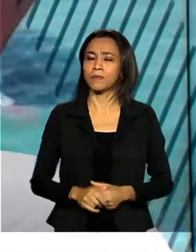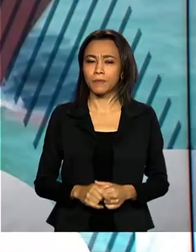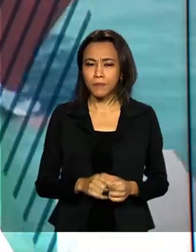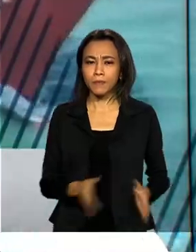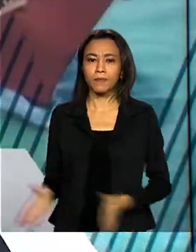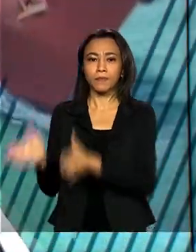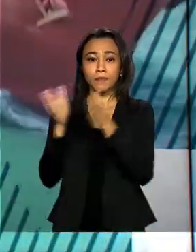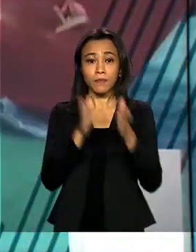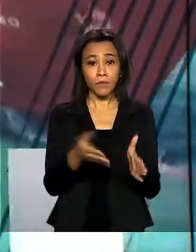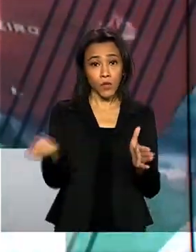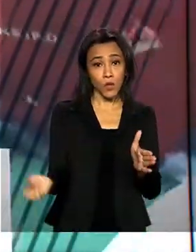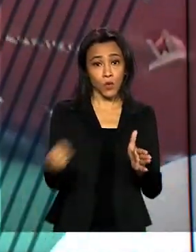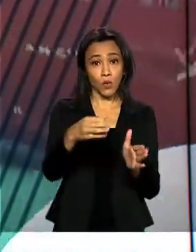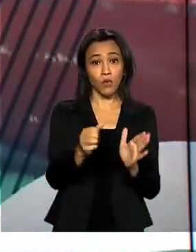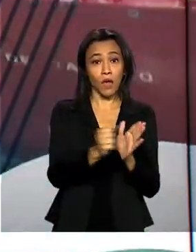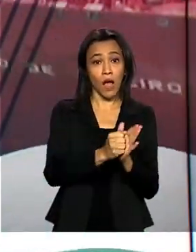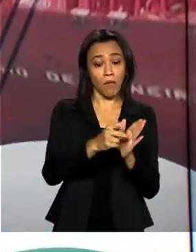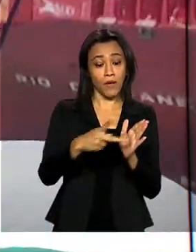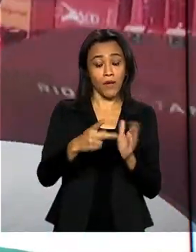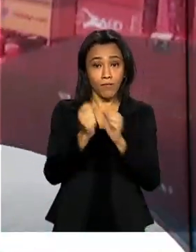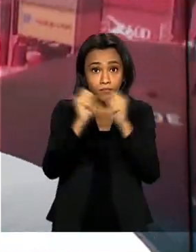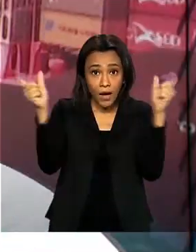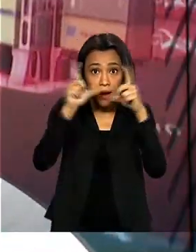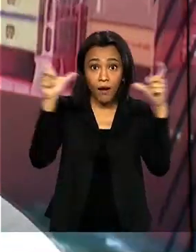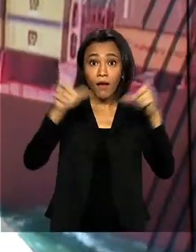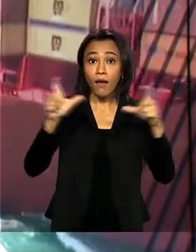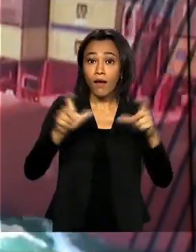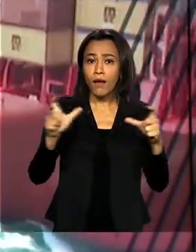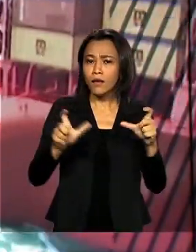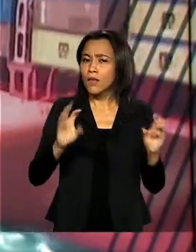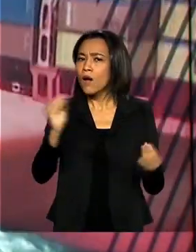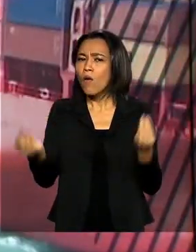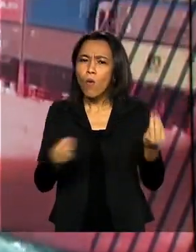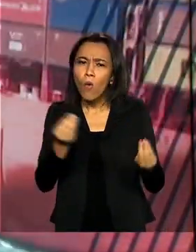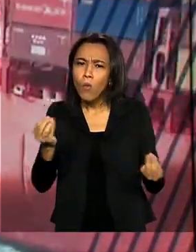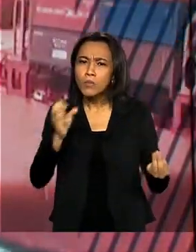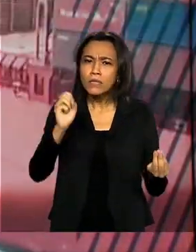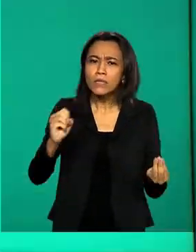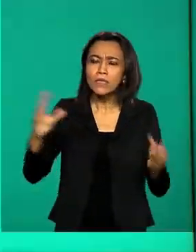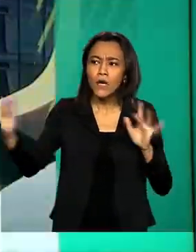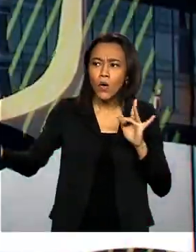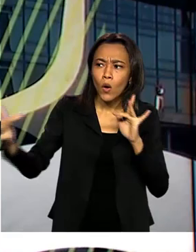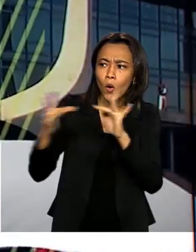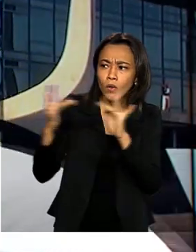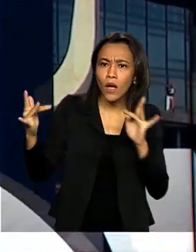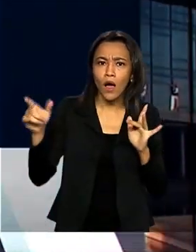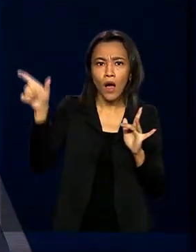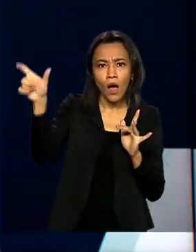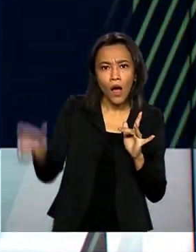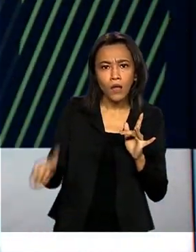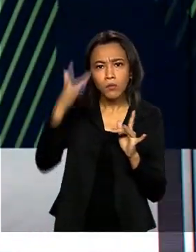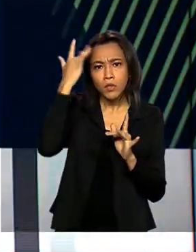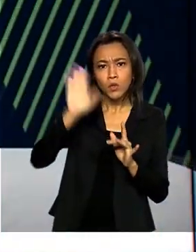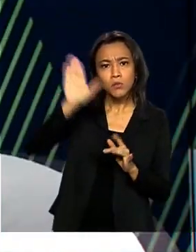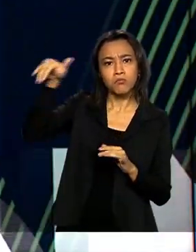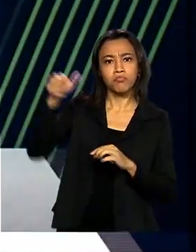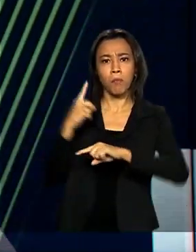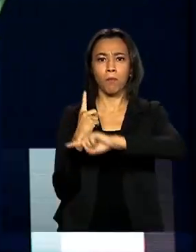E o novo aplicativo alerta sobre como proceder em caso de contato com pessoas que testaram positivo